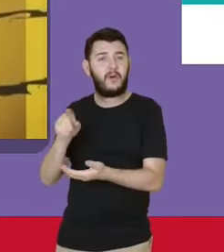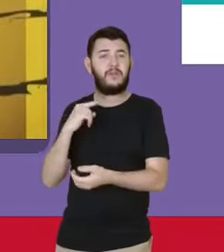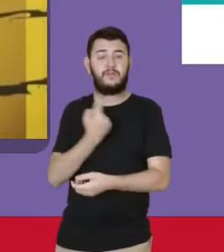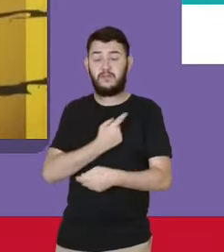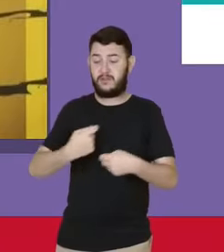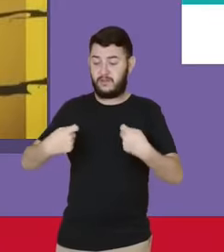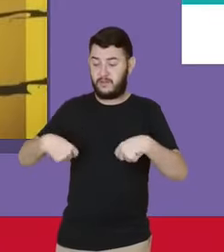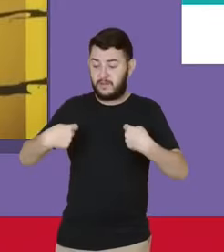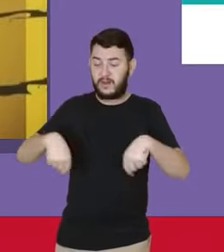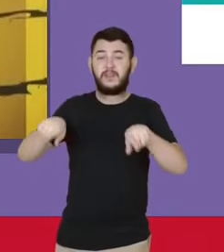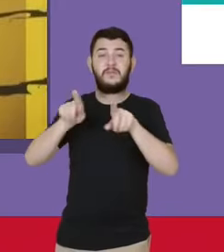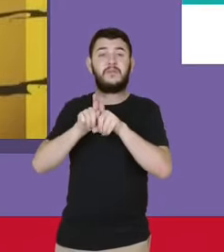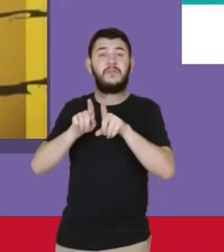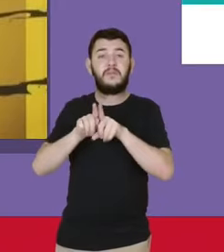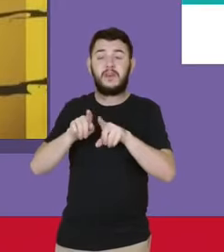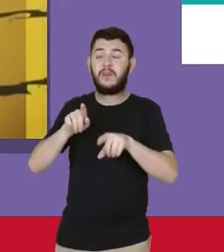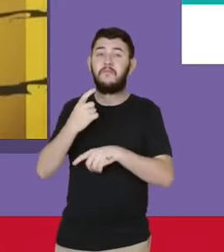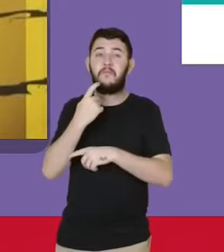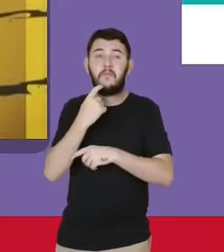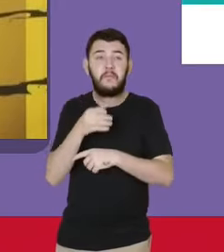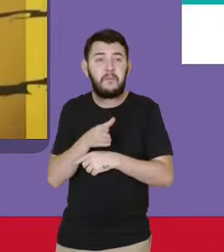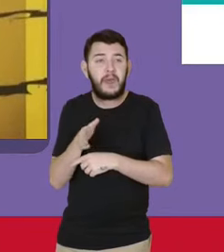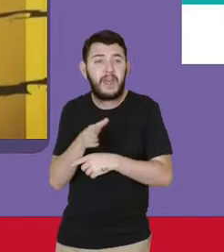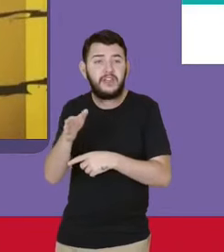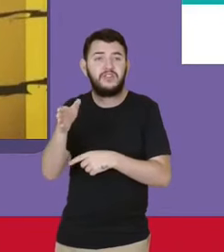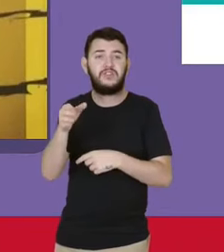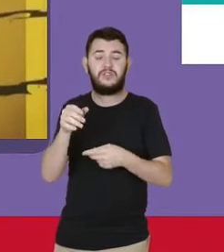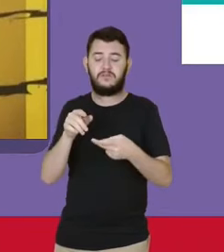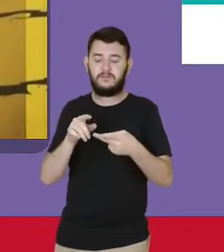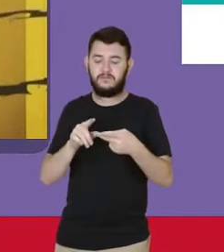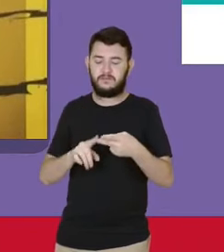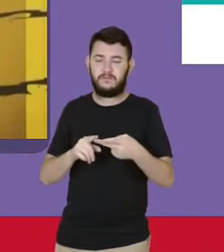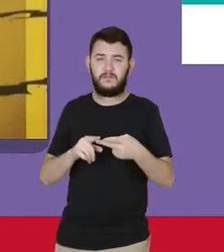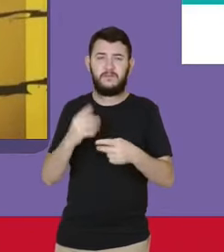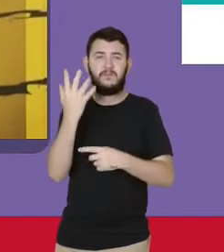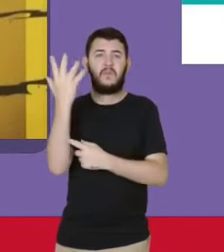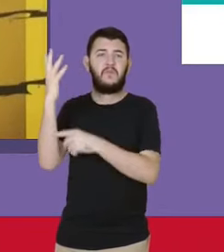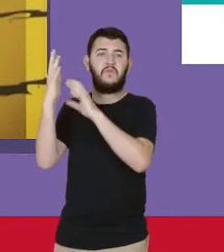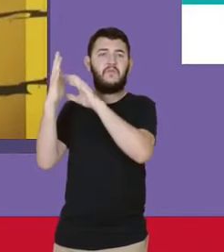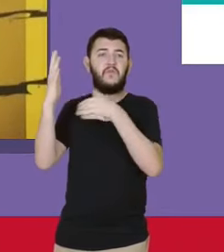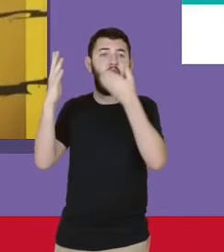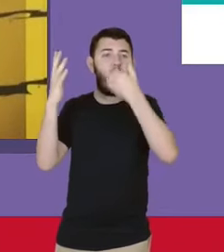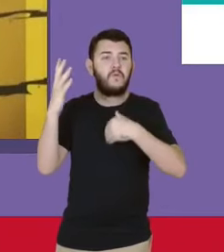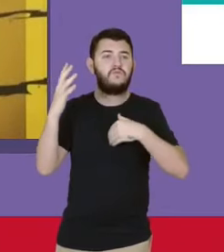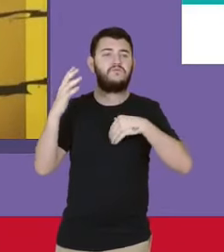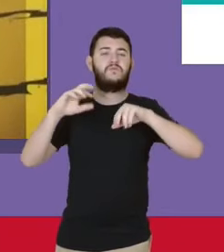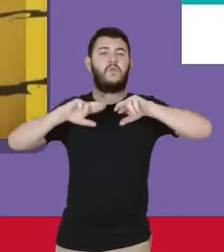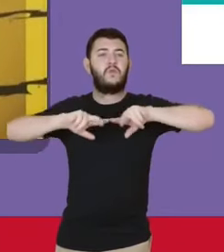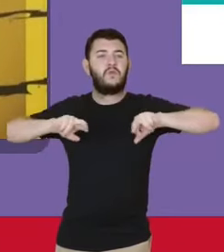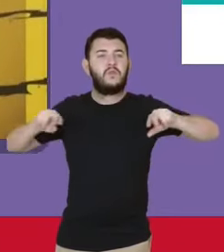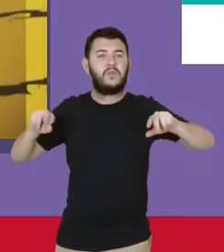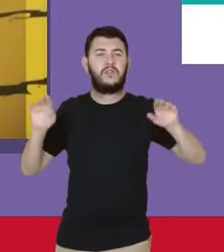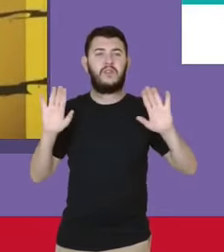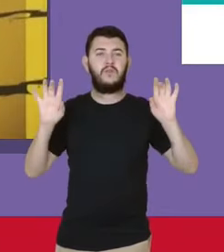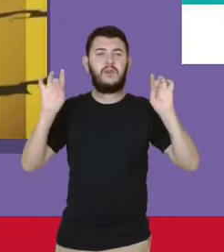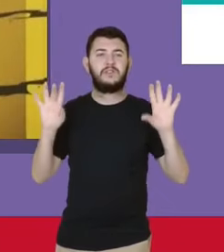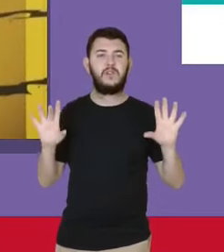frutos silvestres, né? A gente precisa não só para alimentação, mas também